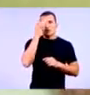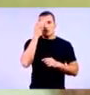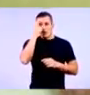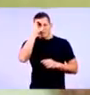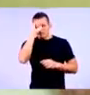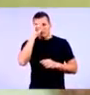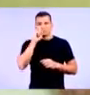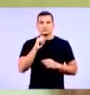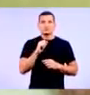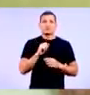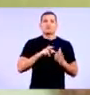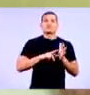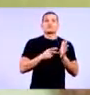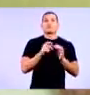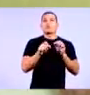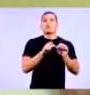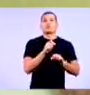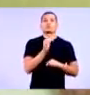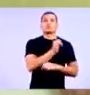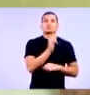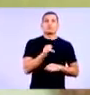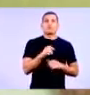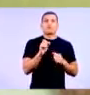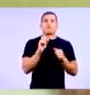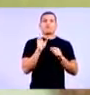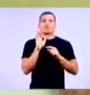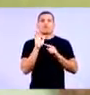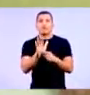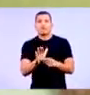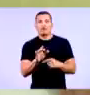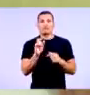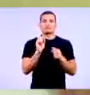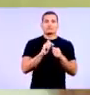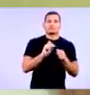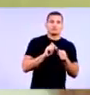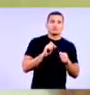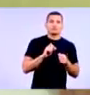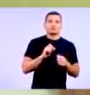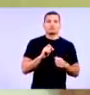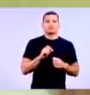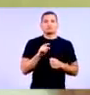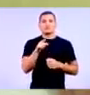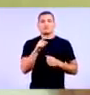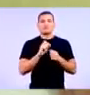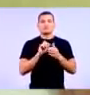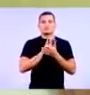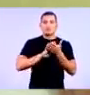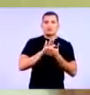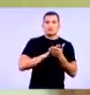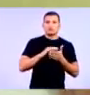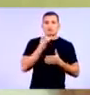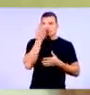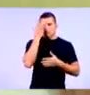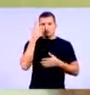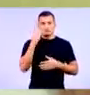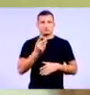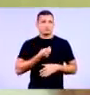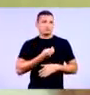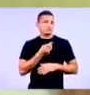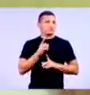significa que o tutor vai fazer por você ou que a gente vai, de fato, facilitar aí sua vida. Não se deixe enganar,